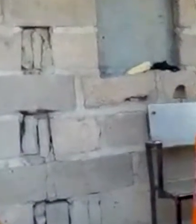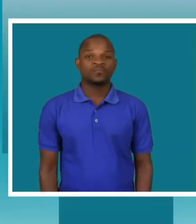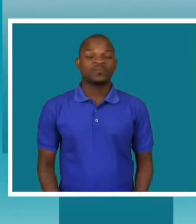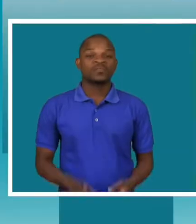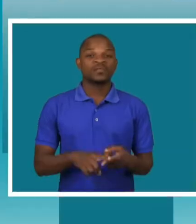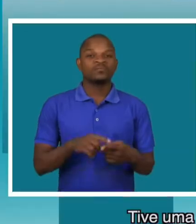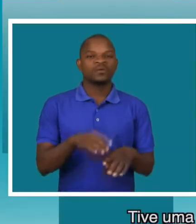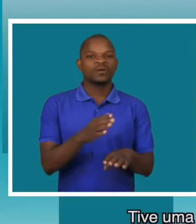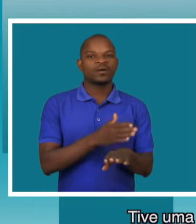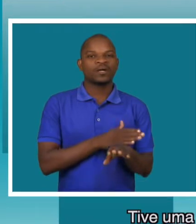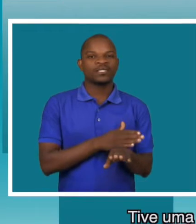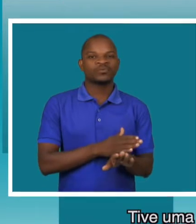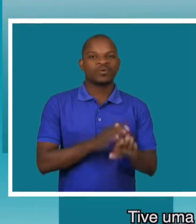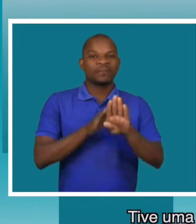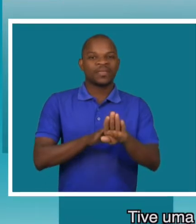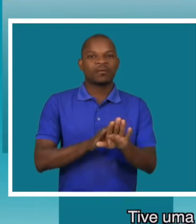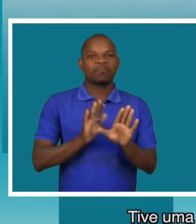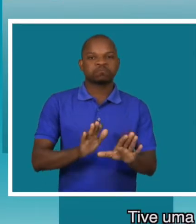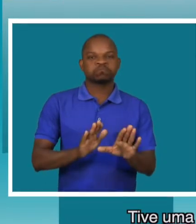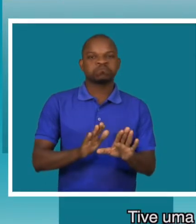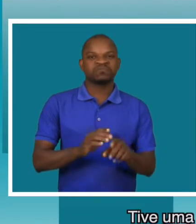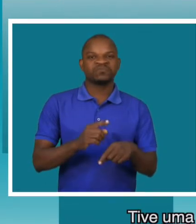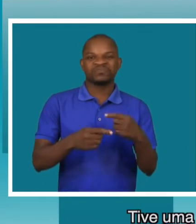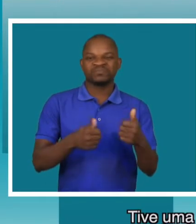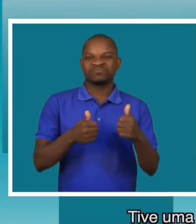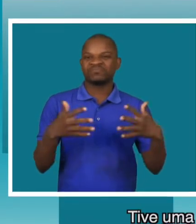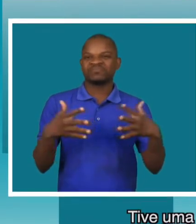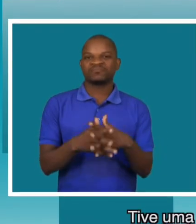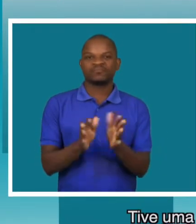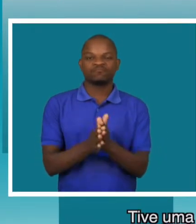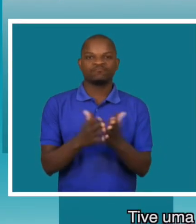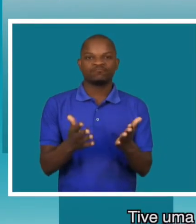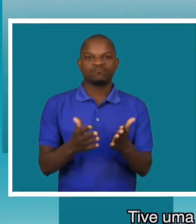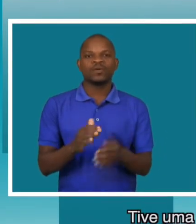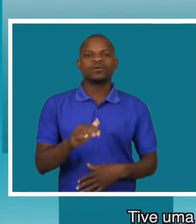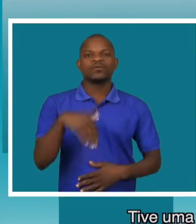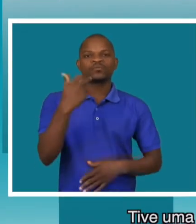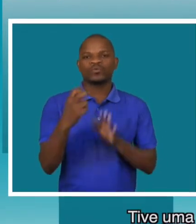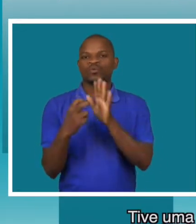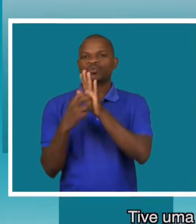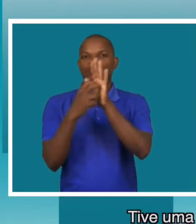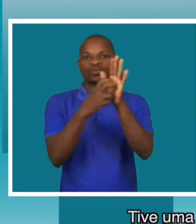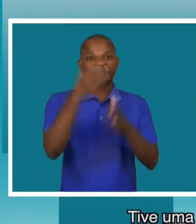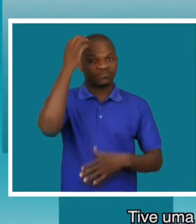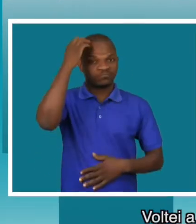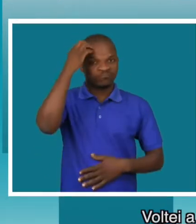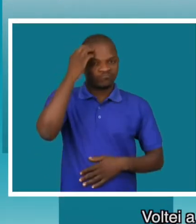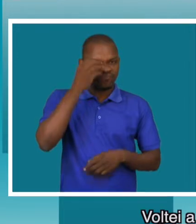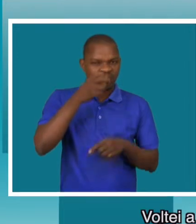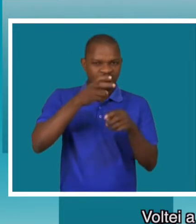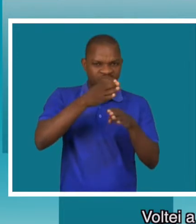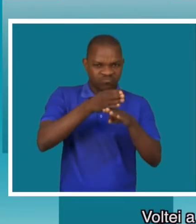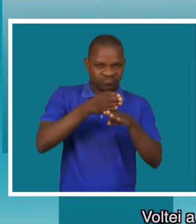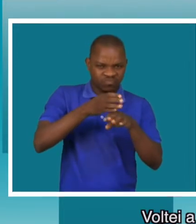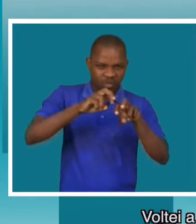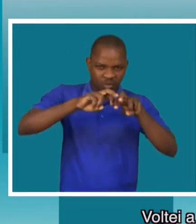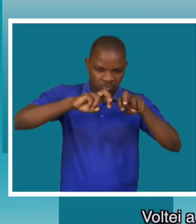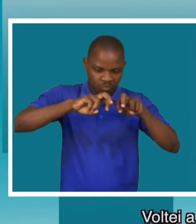Realizei a perna, depois fui para Maputo, fui operado, voltei para